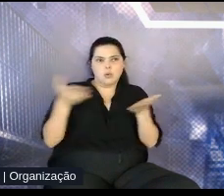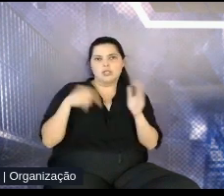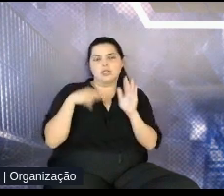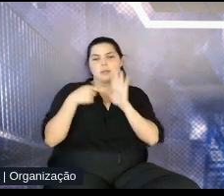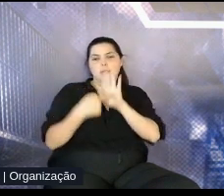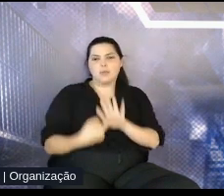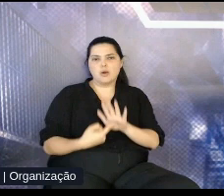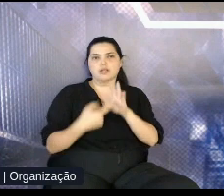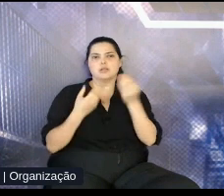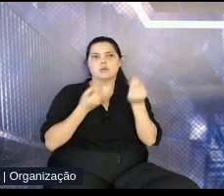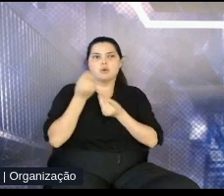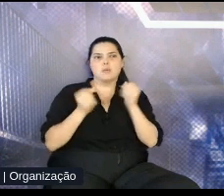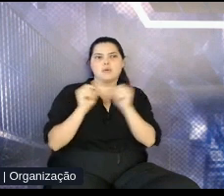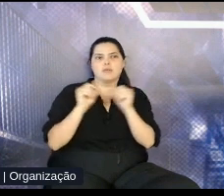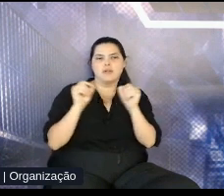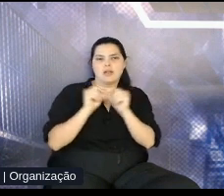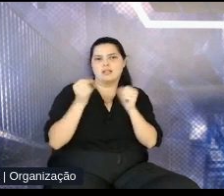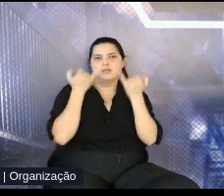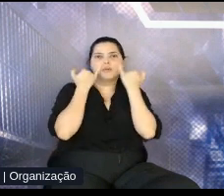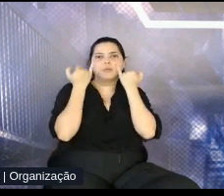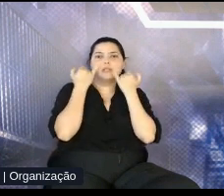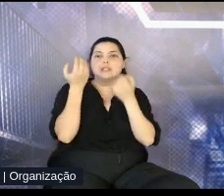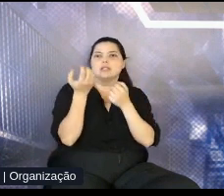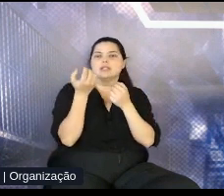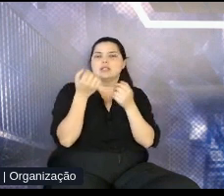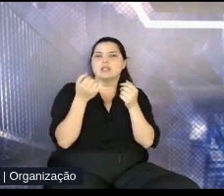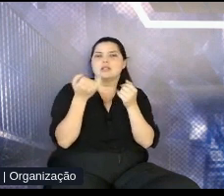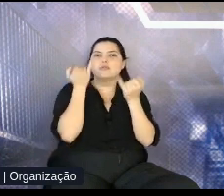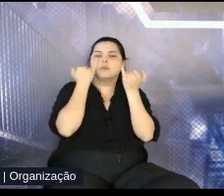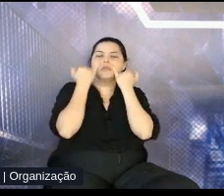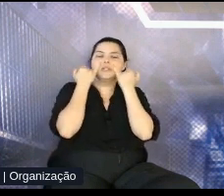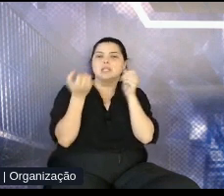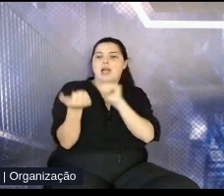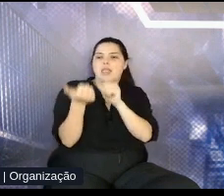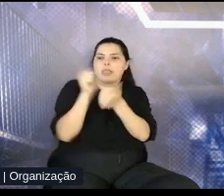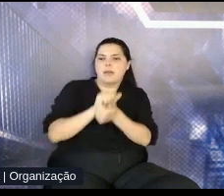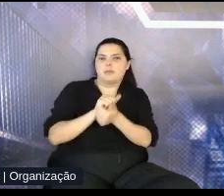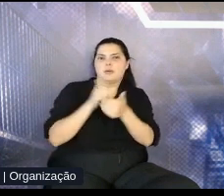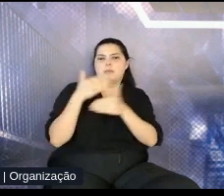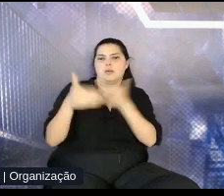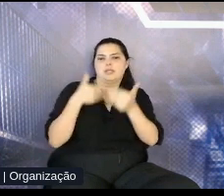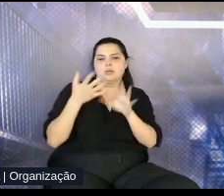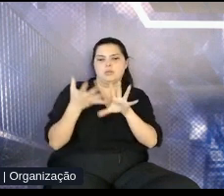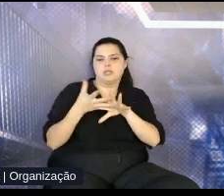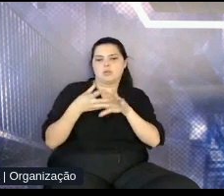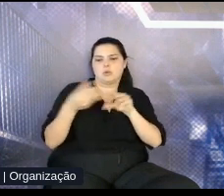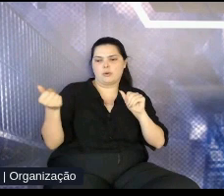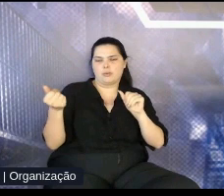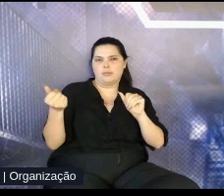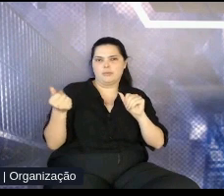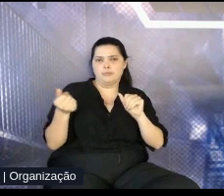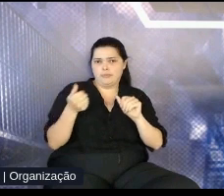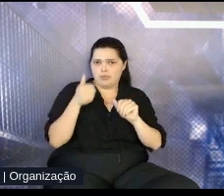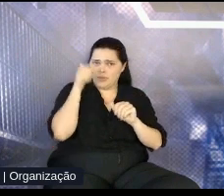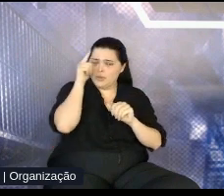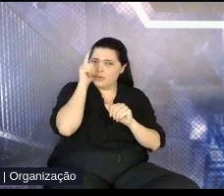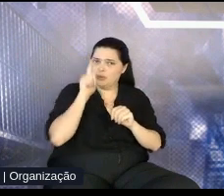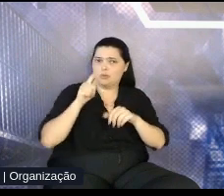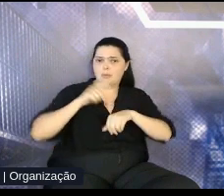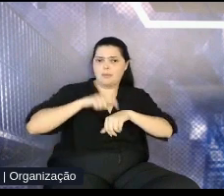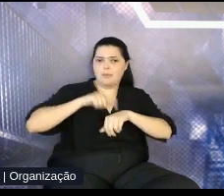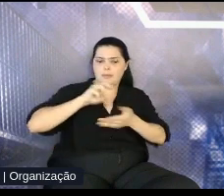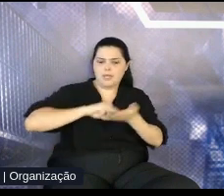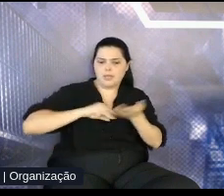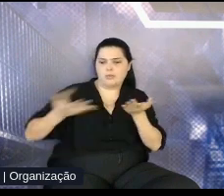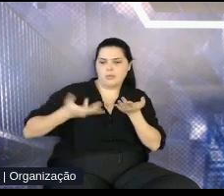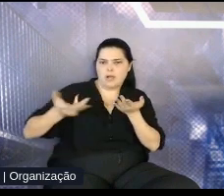em relação a se eu adapto o meu processo Scrum para, durante minhas cerimônias ágeis, eu ter atenção a